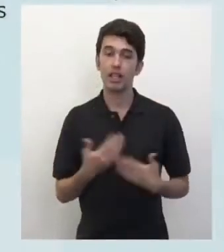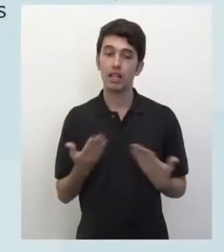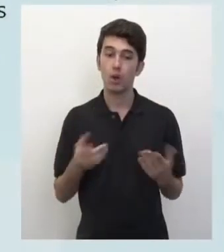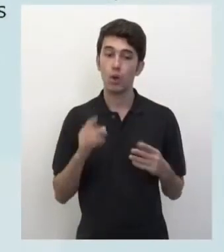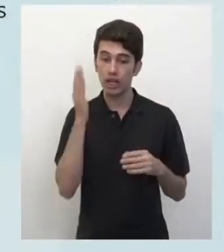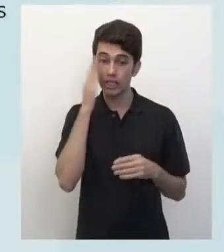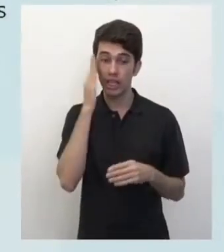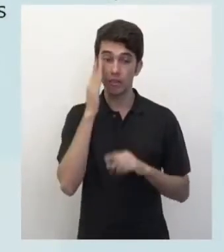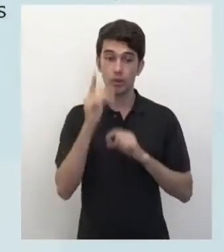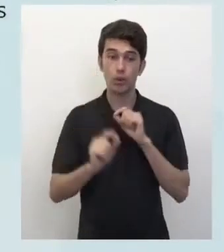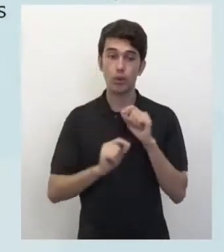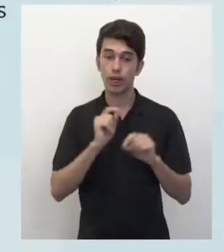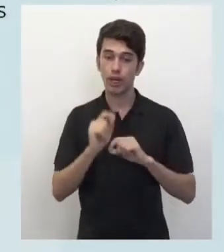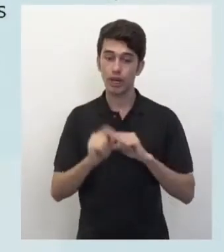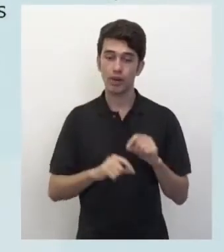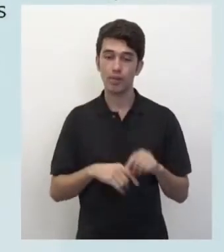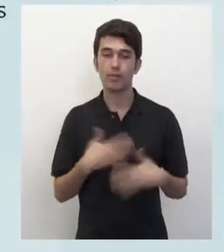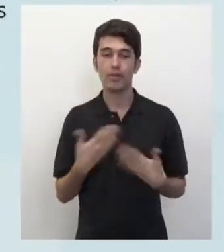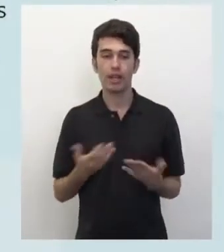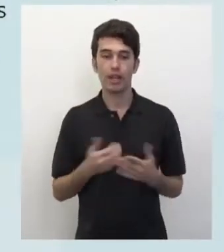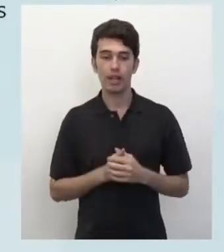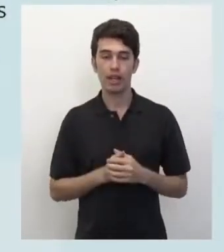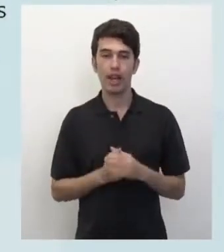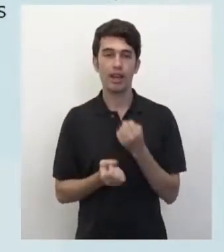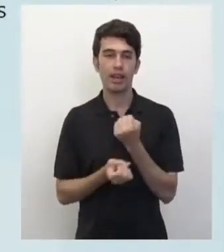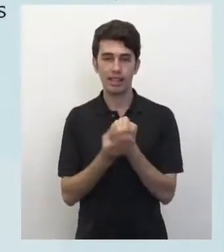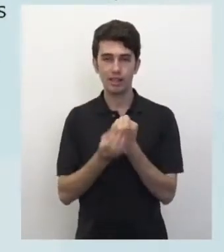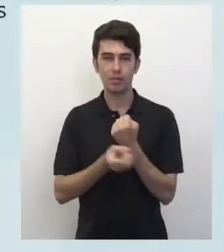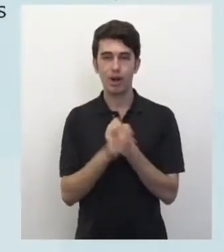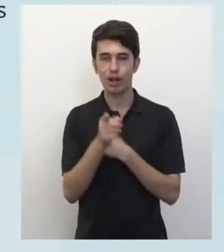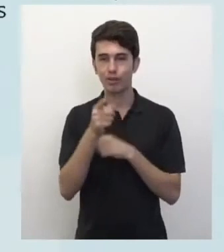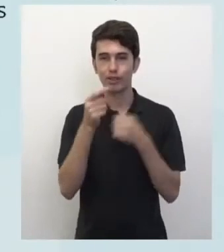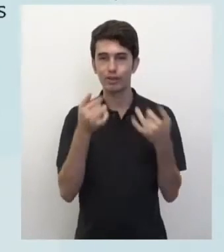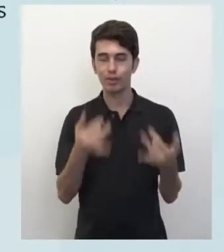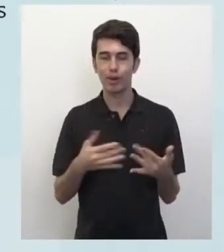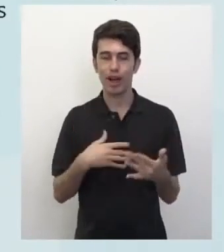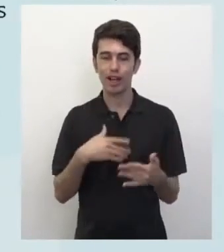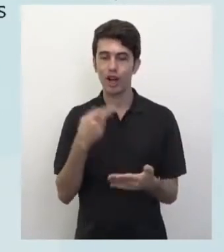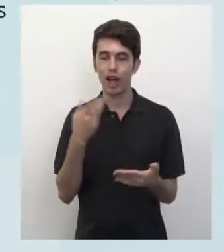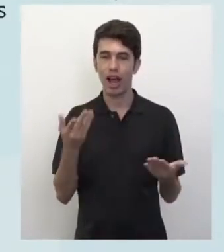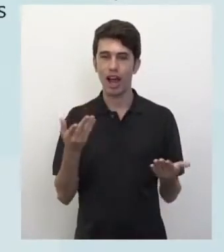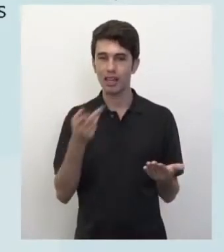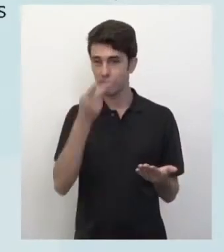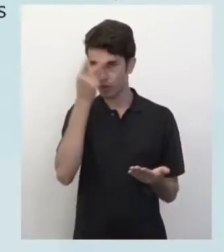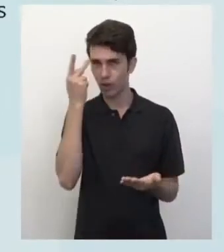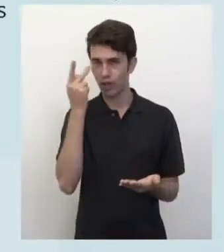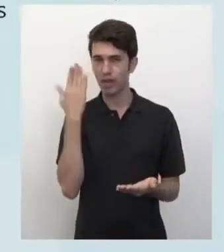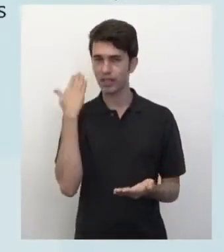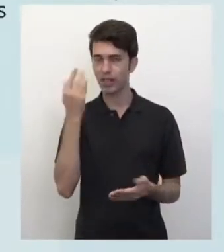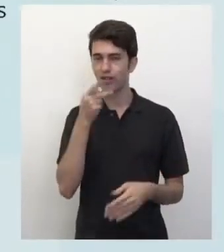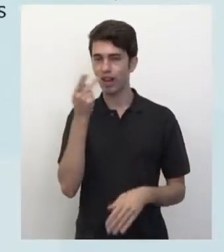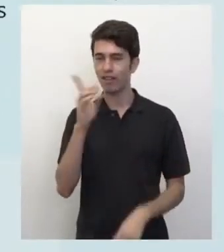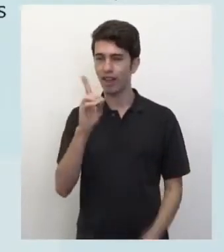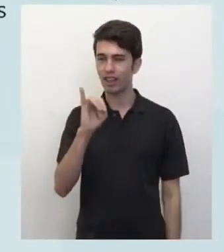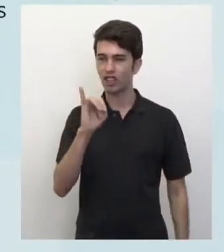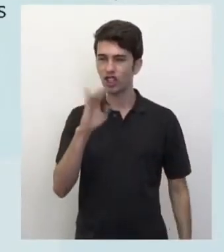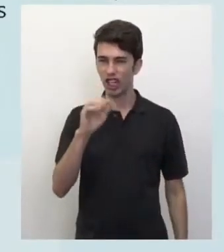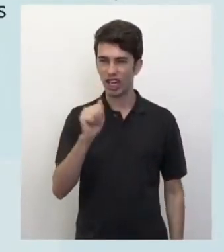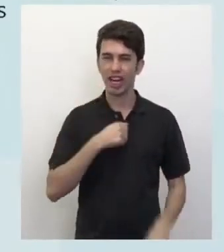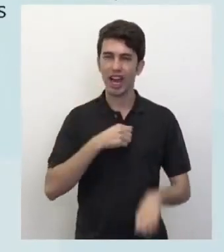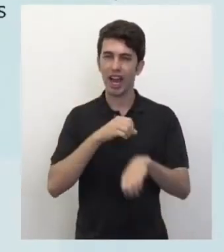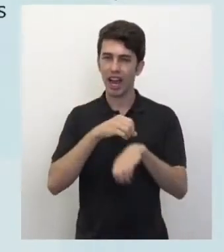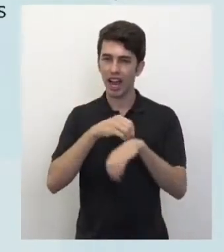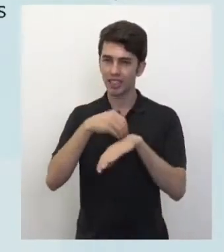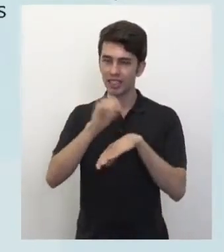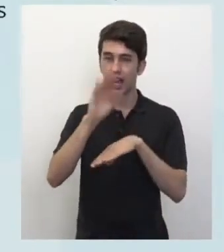tá? E aí vem aquele spoiler, né, que você deu. Antigamente a gente falava dica, né? Hoje em dia fala spoiler, né? Professor Tony já